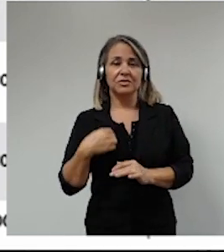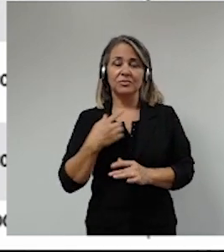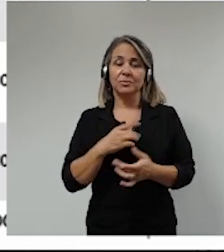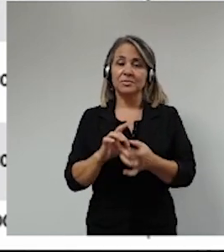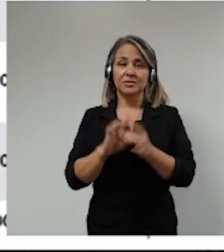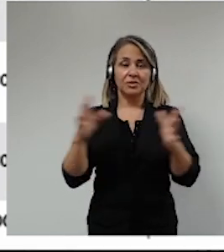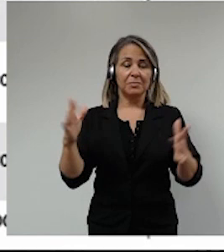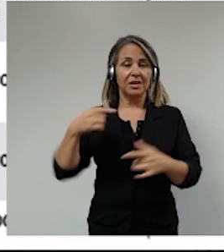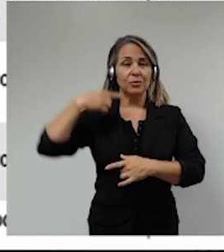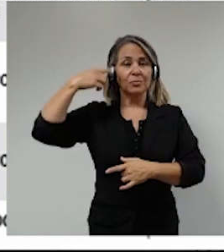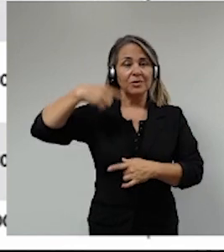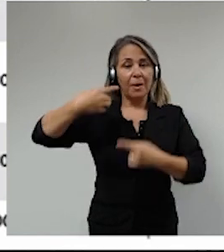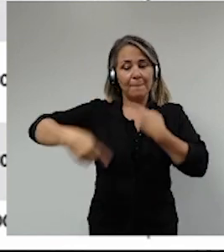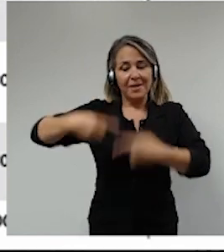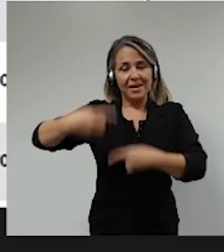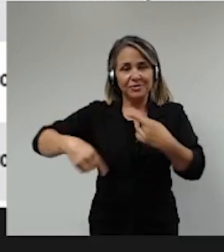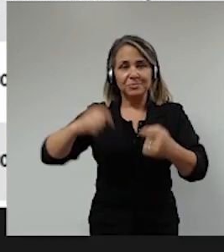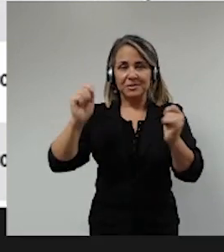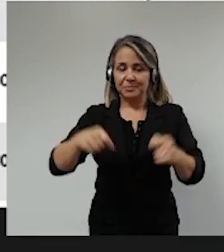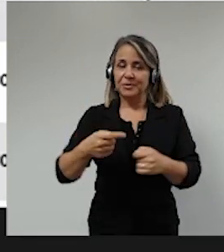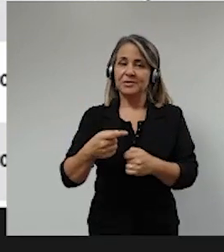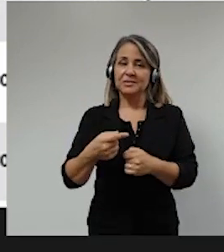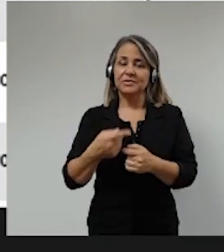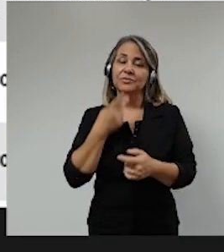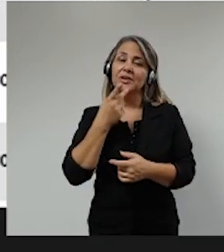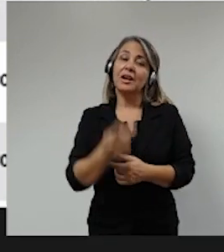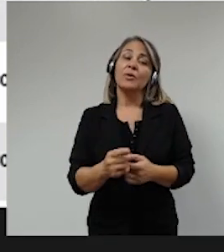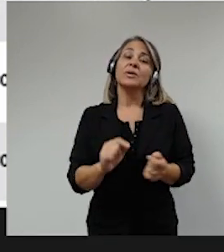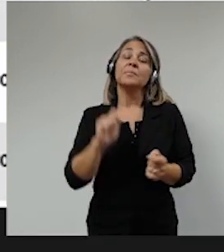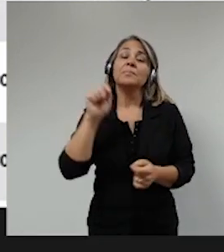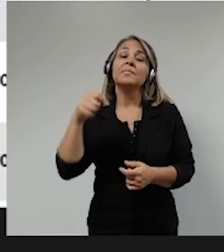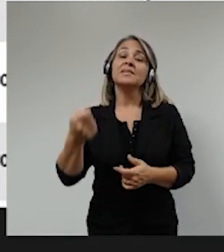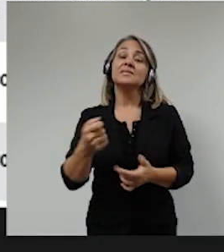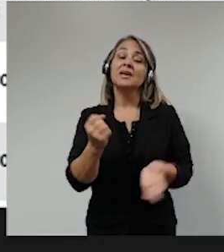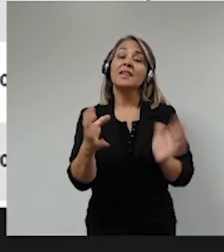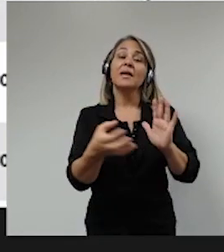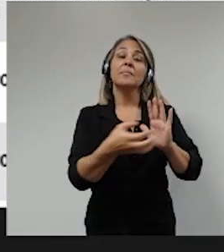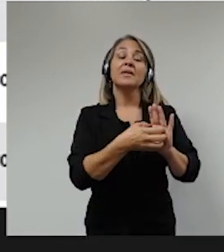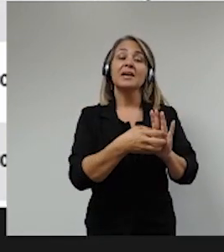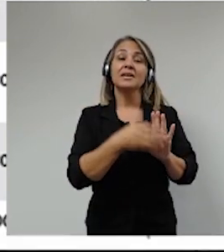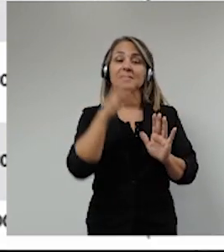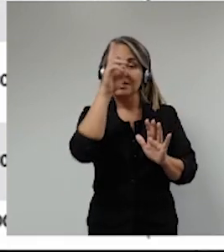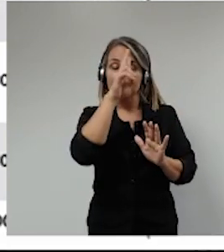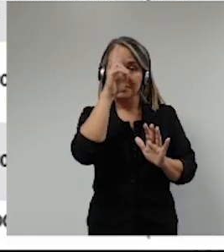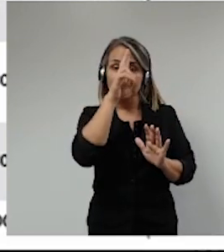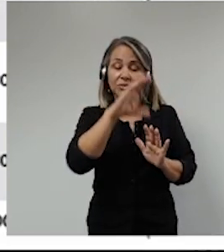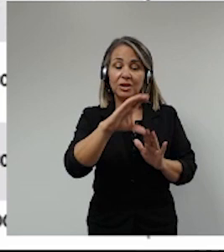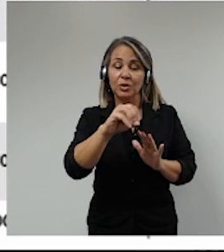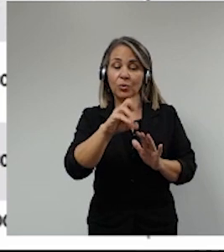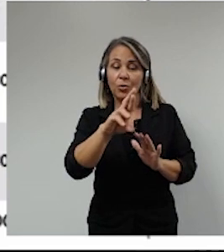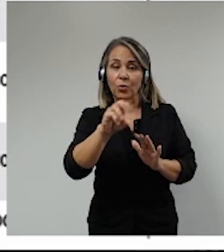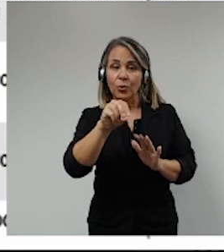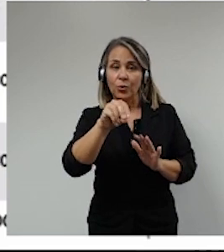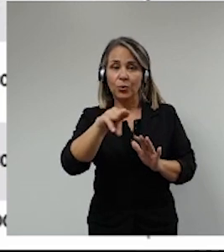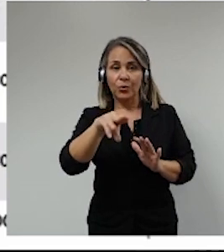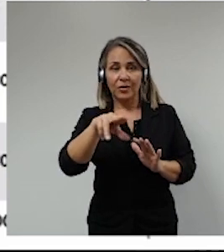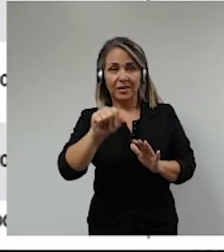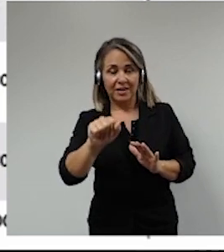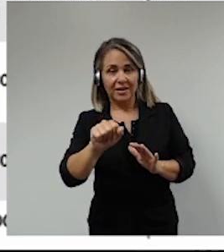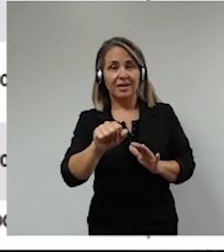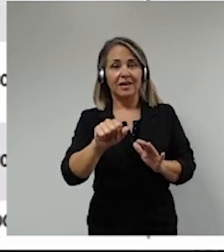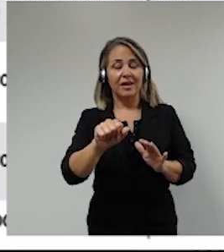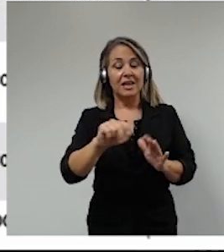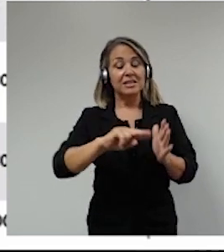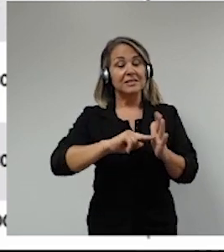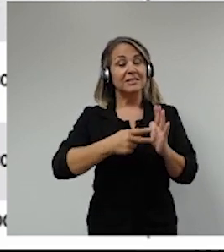debate para que os colegas falem o que eles acham dessas marcas, lembrando que corona é um termo em latim que significa